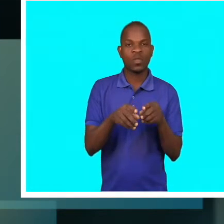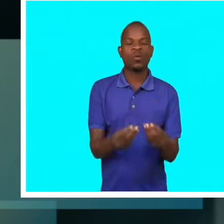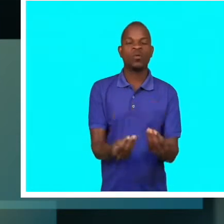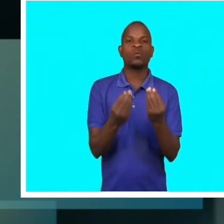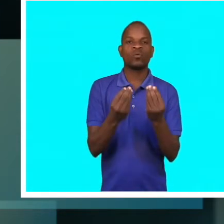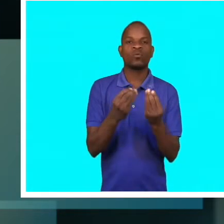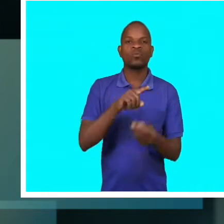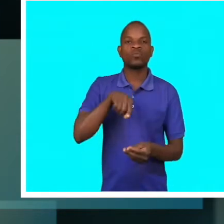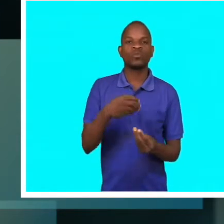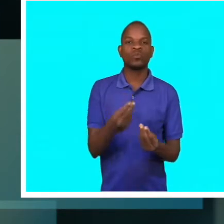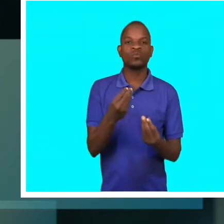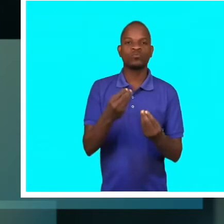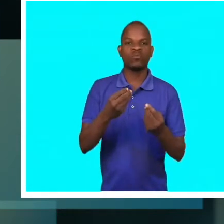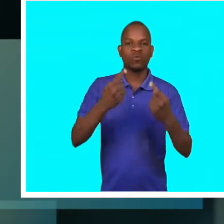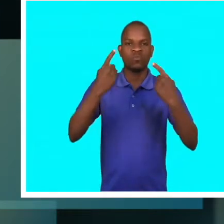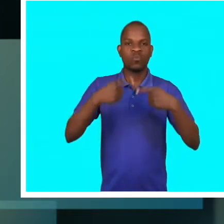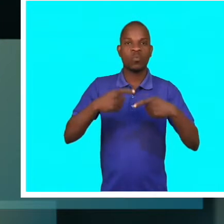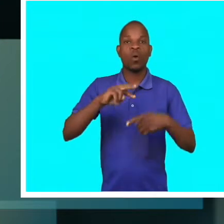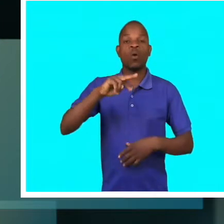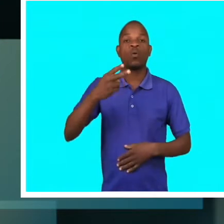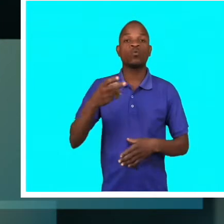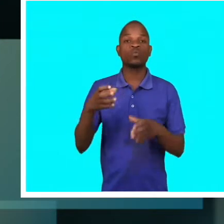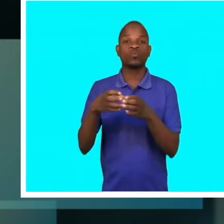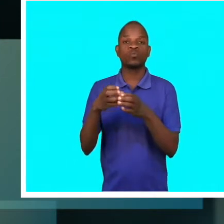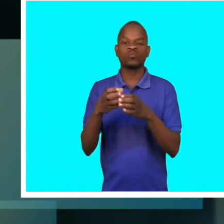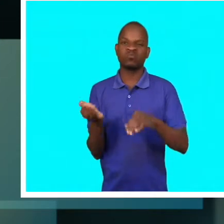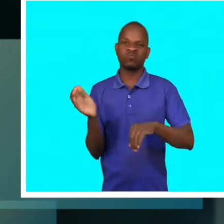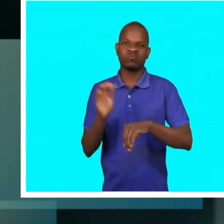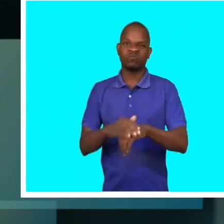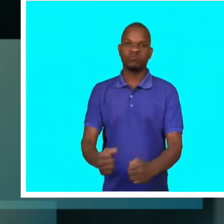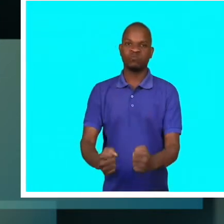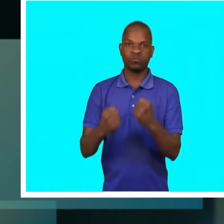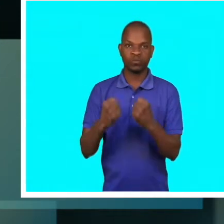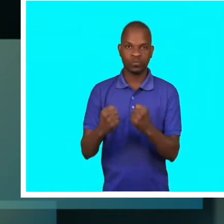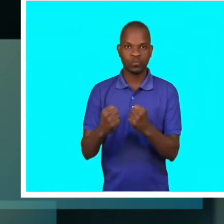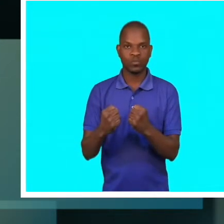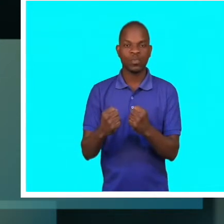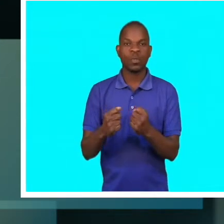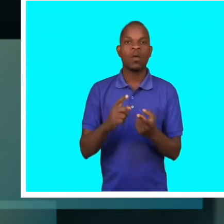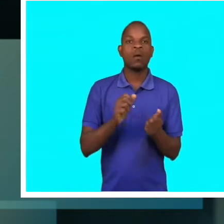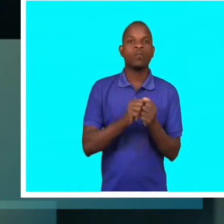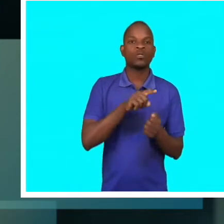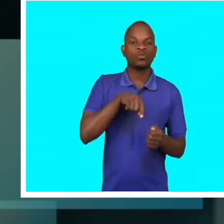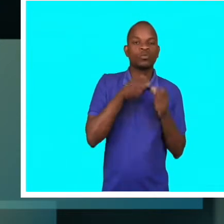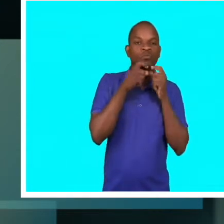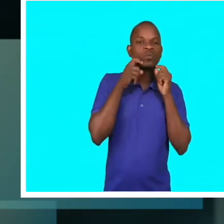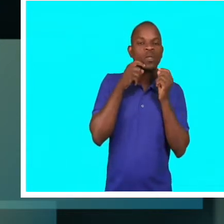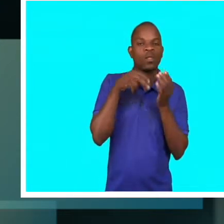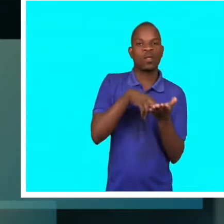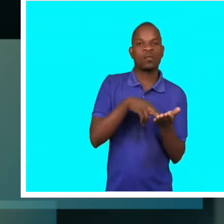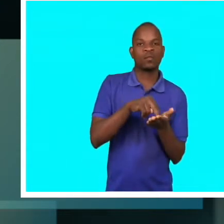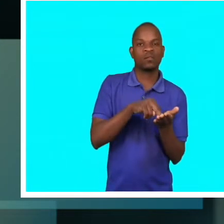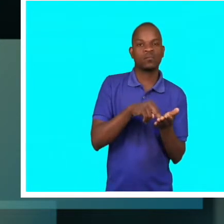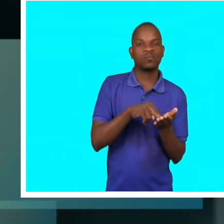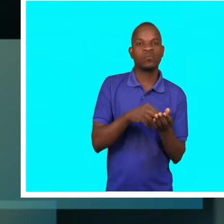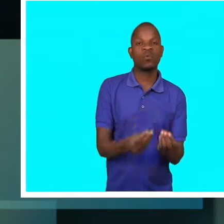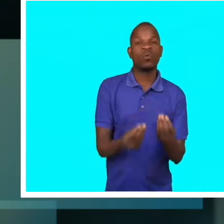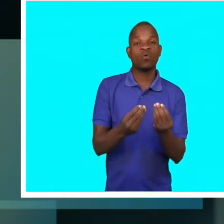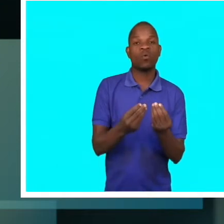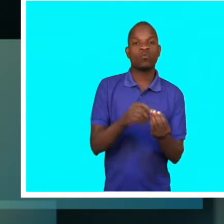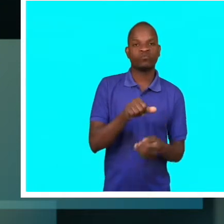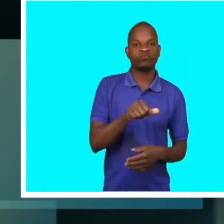Como é que nós podemos viver a competir com outras equipas que são chamadas fortes, se nós lutamos muito fortes?